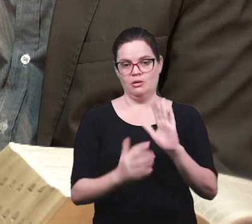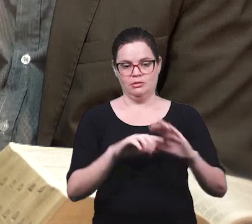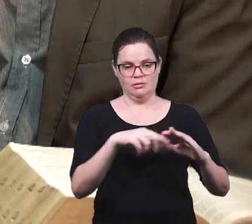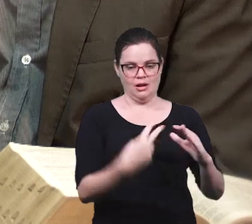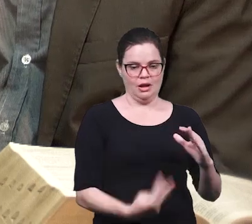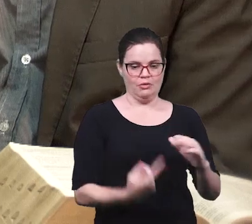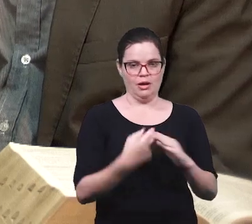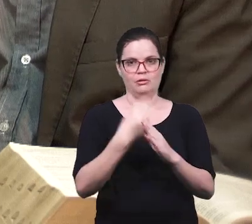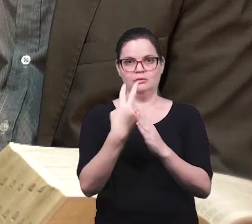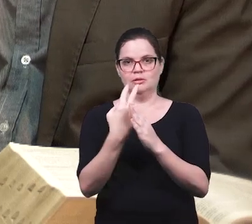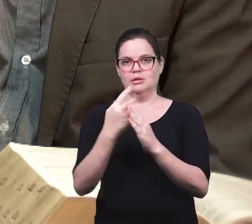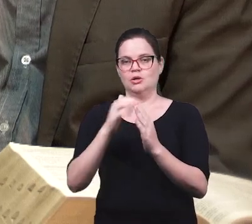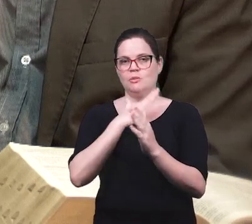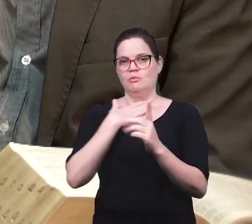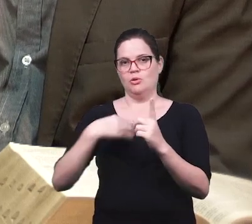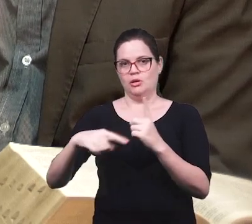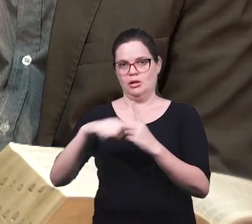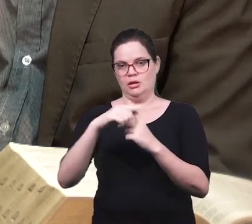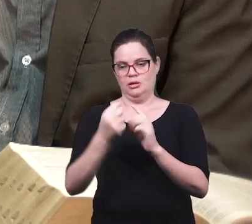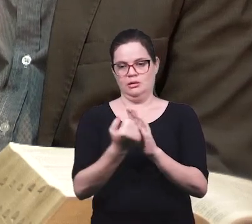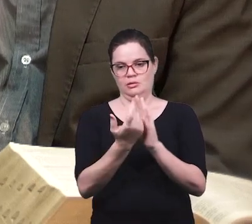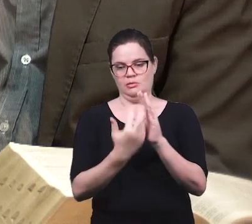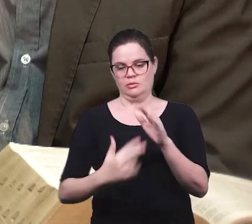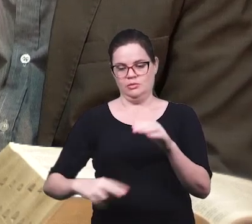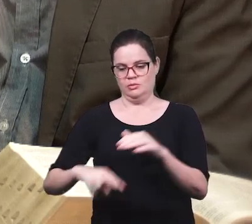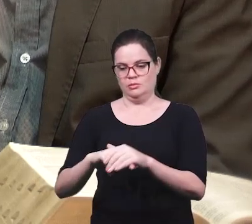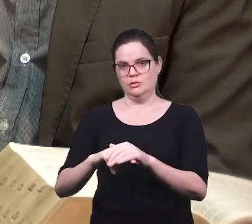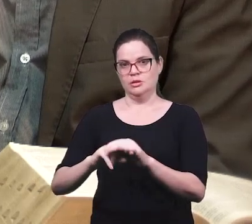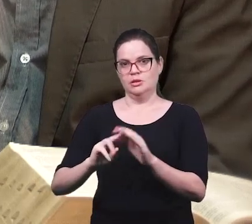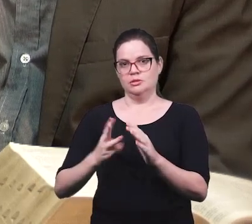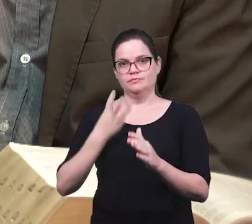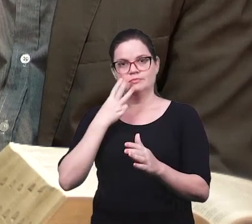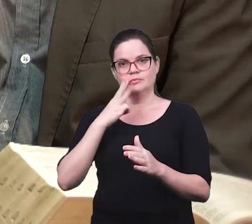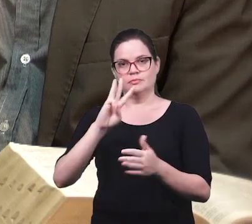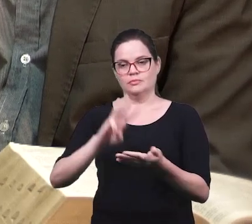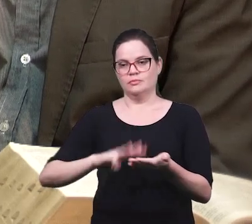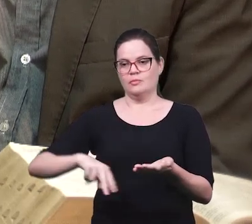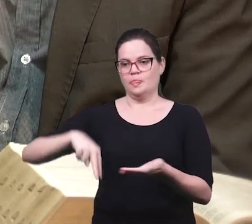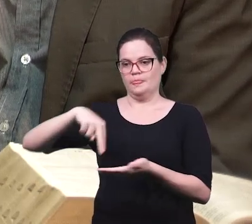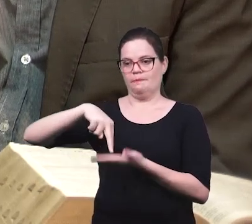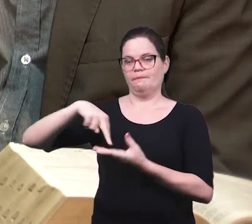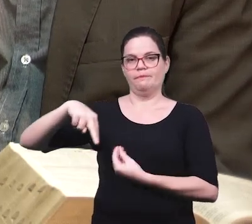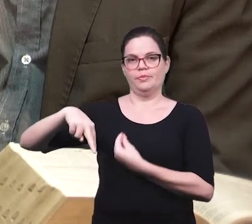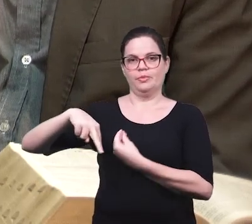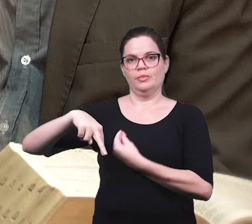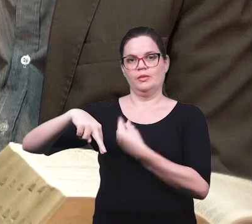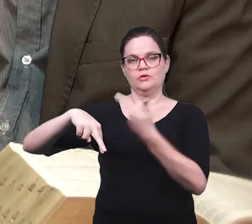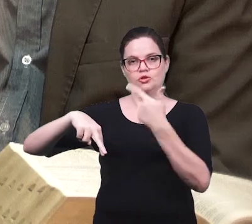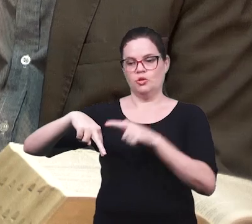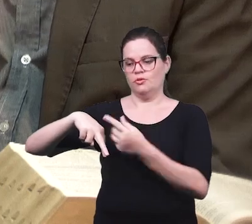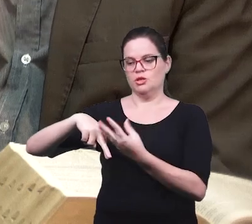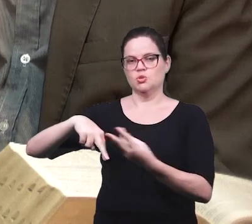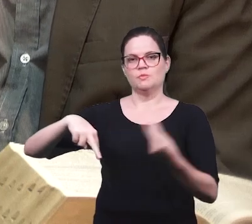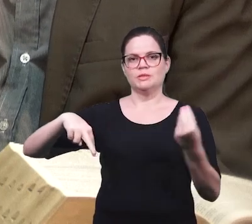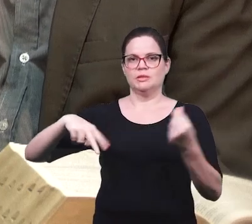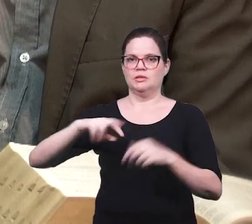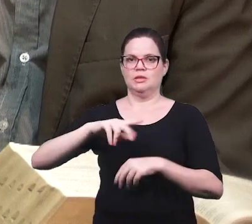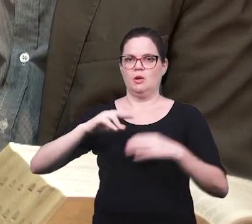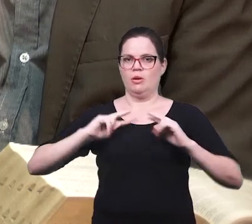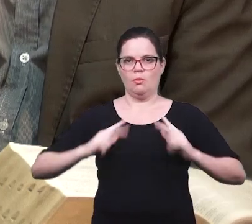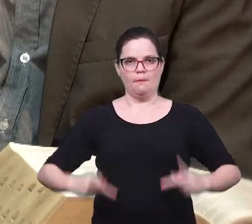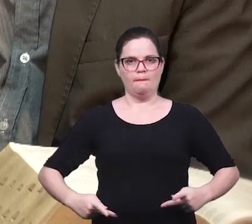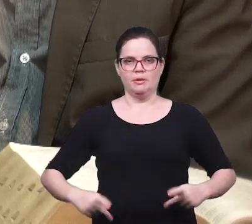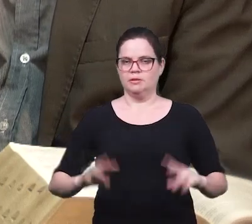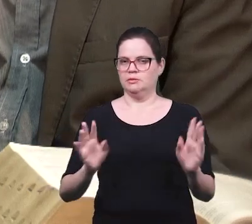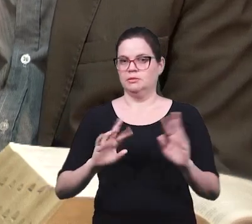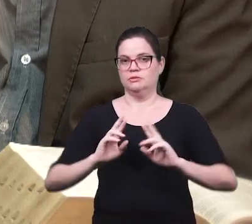ele ressuscitou. Né? Ali não mais matéria, mas substância. Sim. Substância de Deus. Né? E se